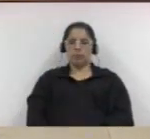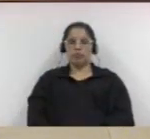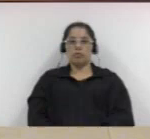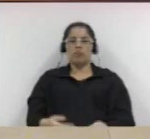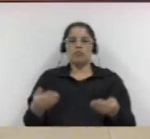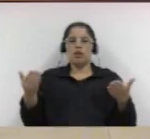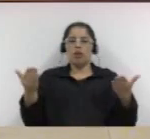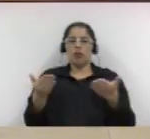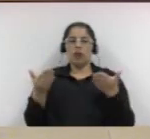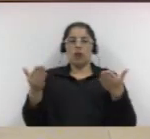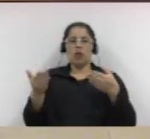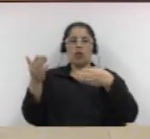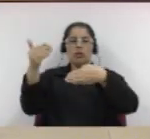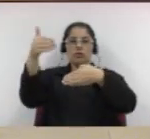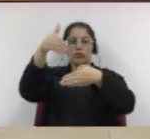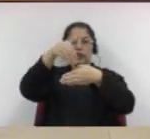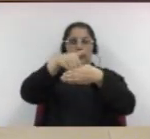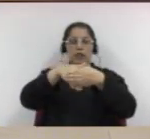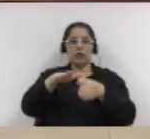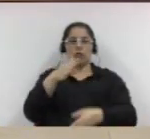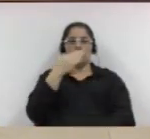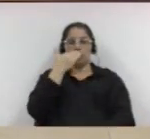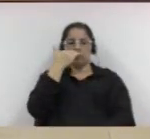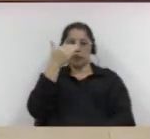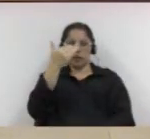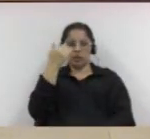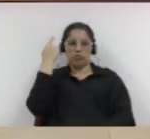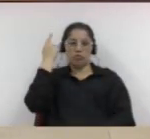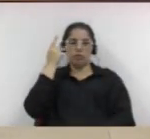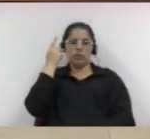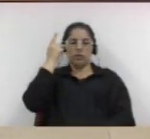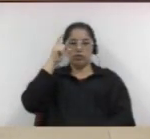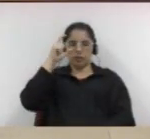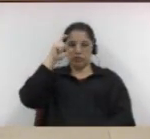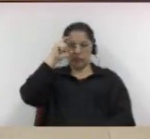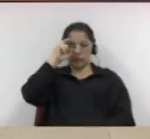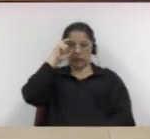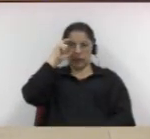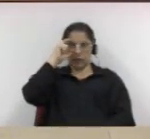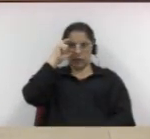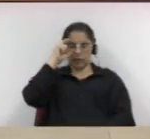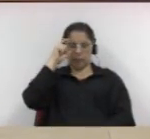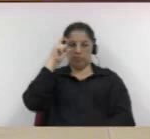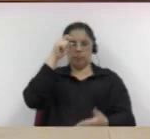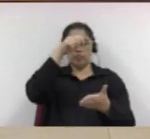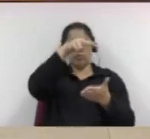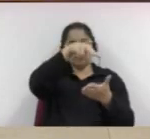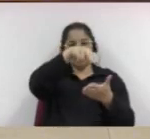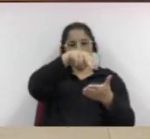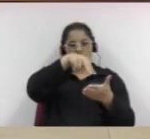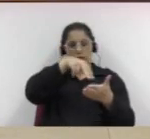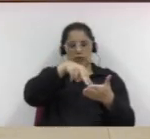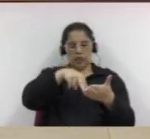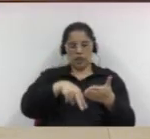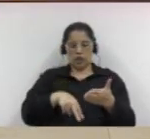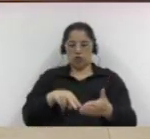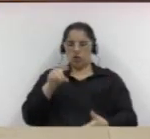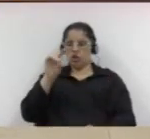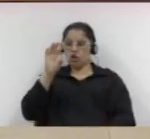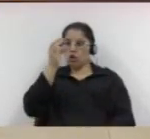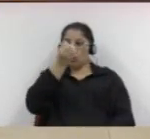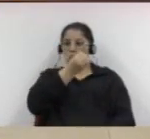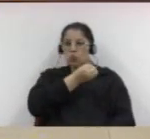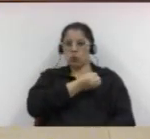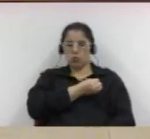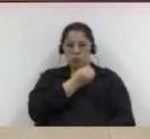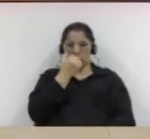Colocaremos agora em votação o requerimento do vereador Farid Zaini, para que seja lido apenas o número